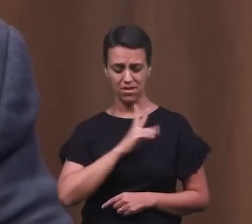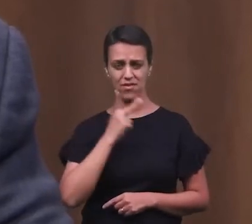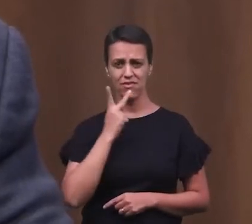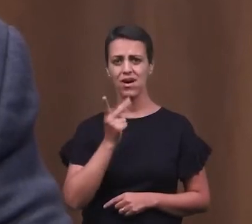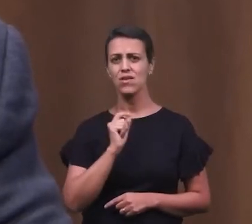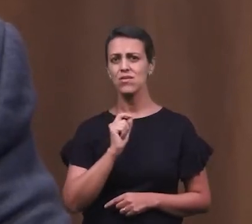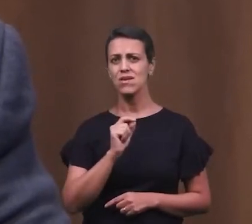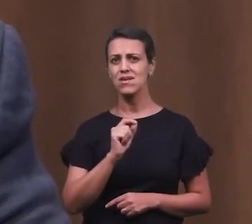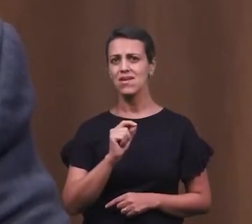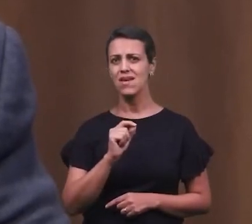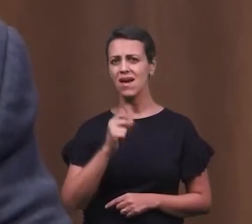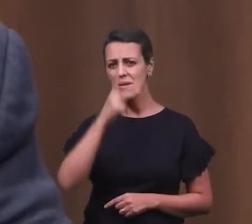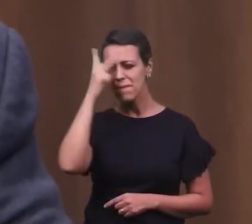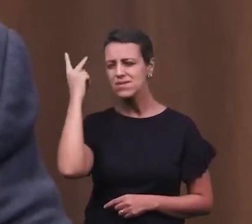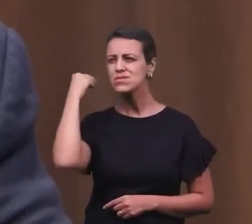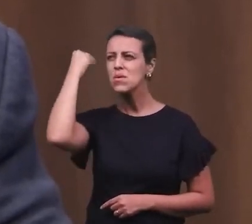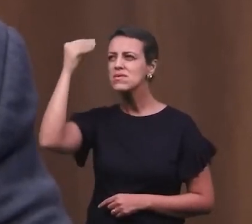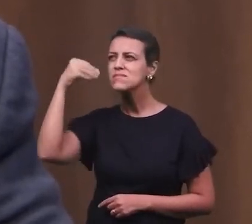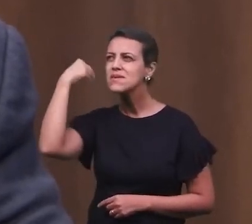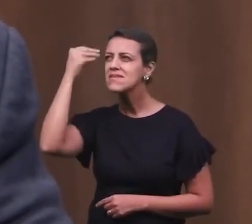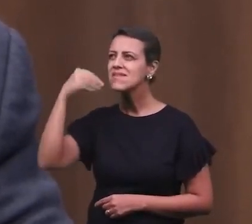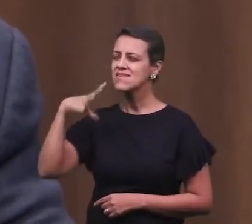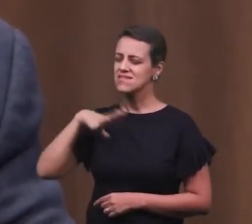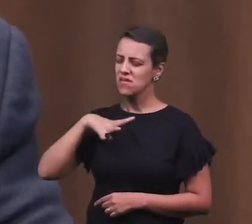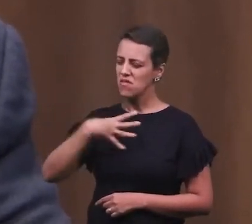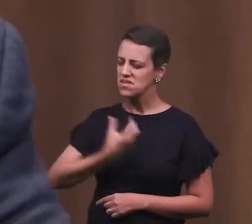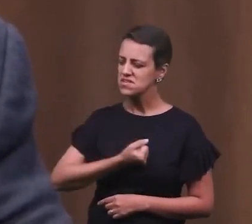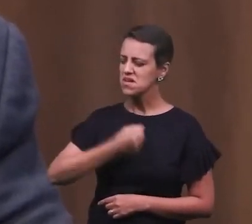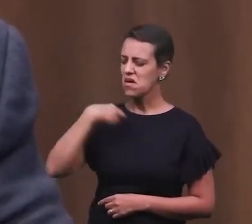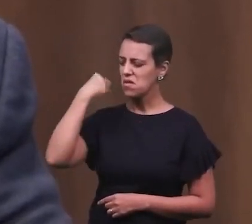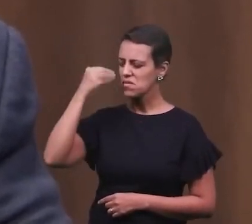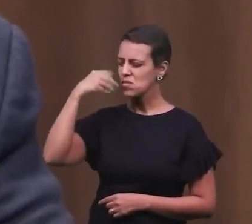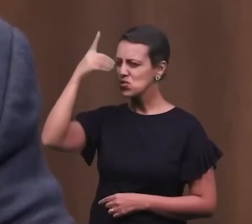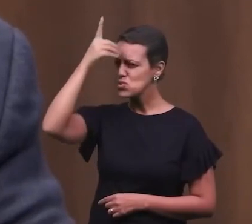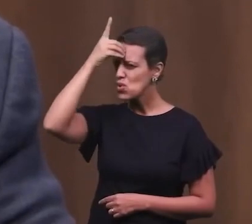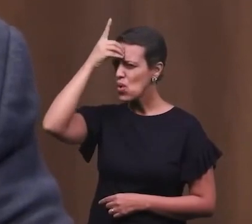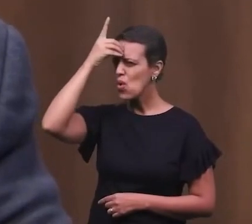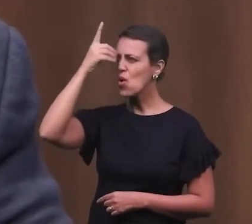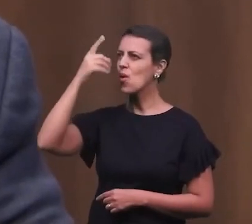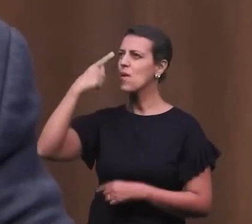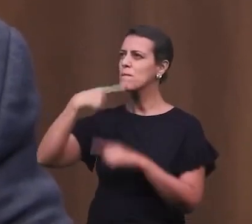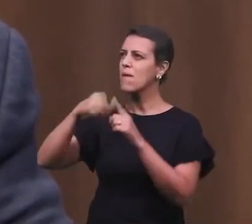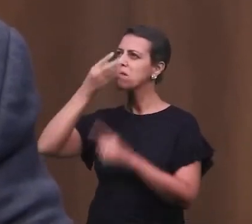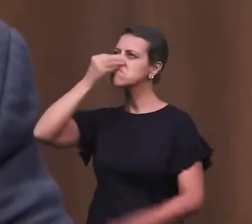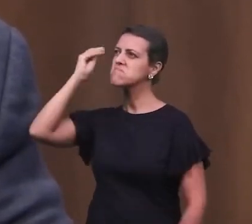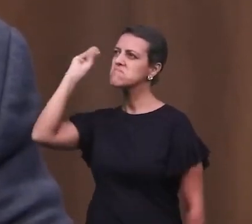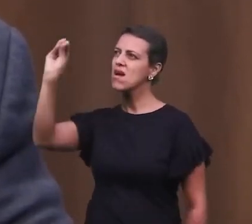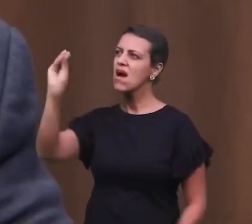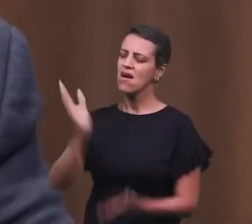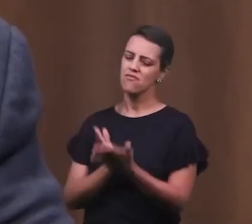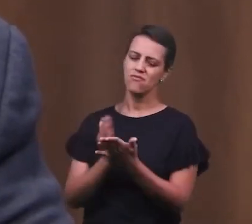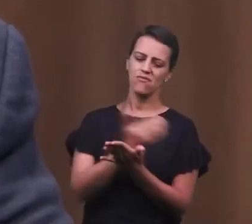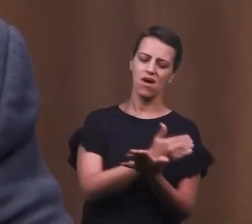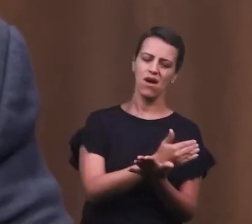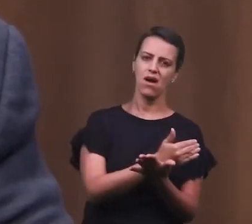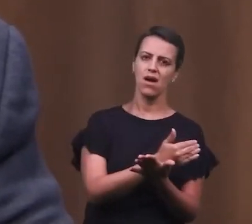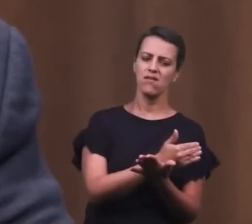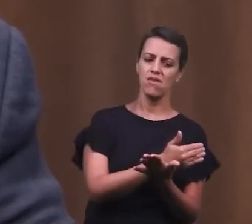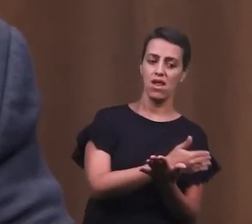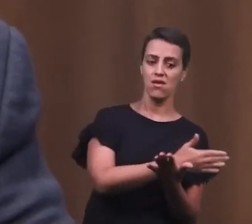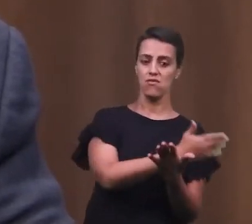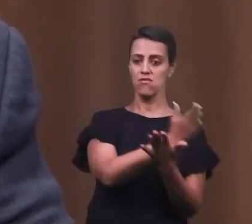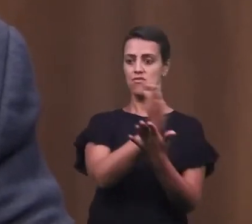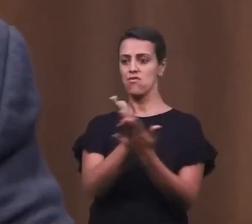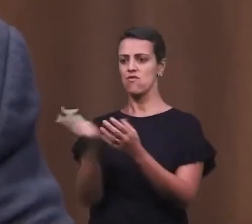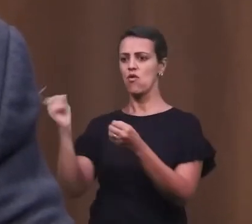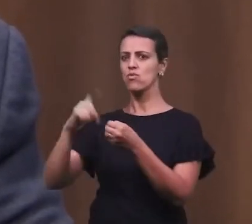experimentou da salvação, dos dons espirituais e uma vez negou, voltar para a presença do Senhor, ser renovado de novo. Isso é impossível.